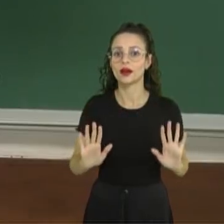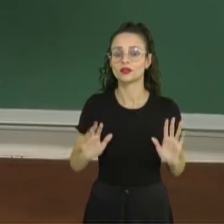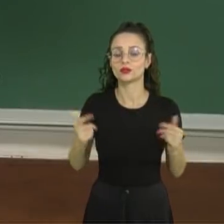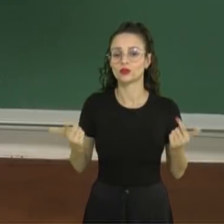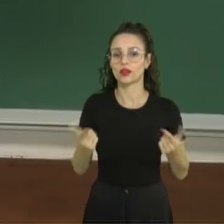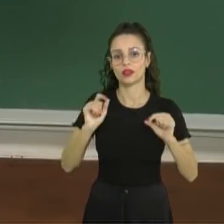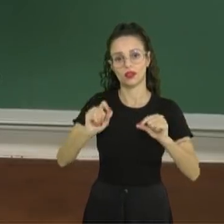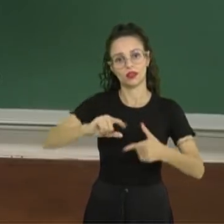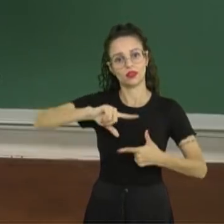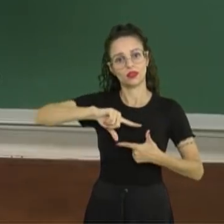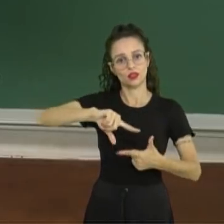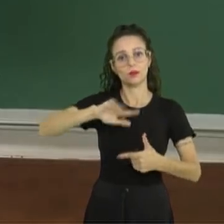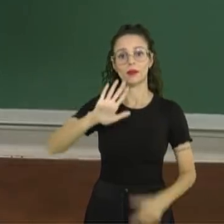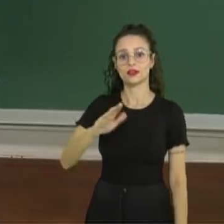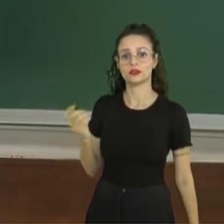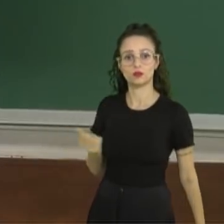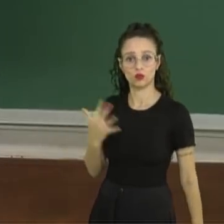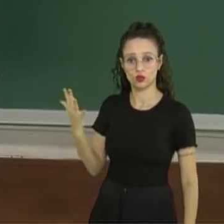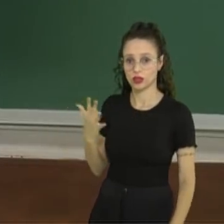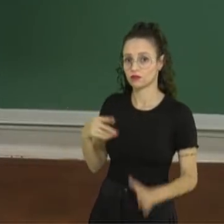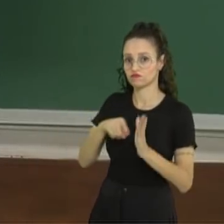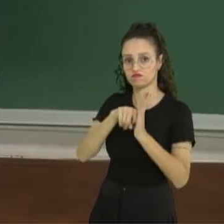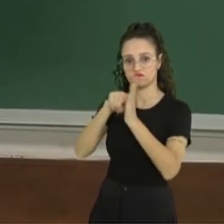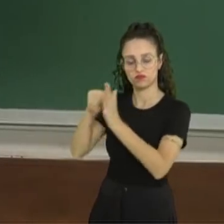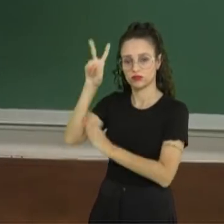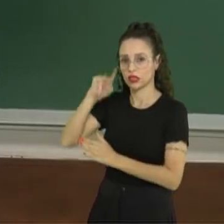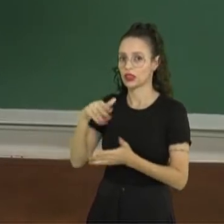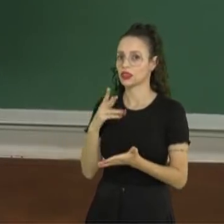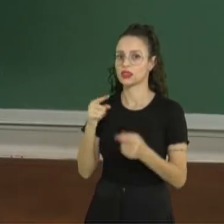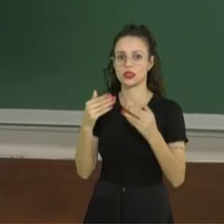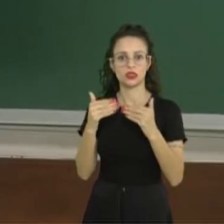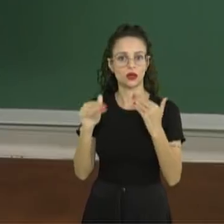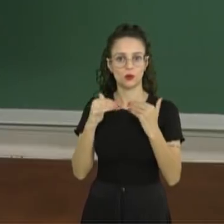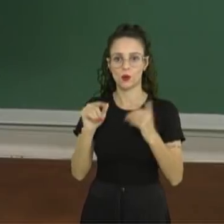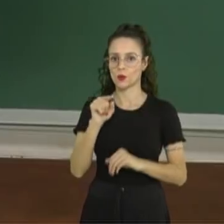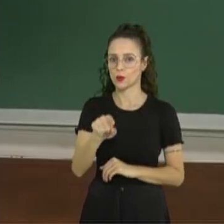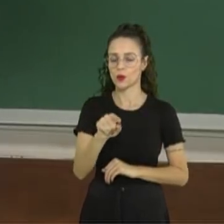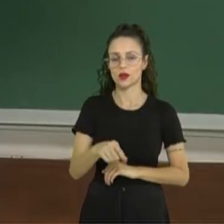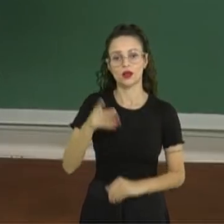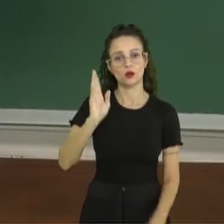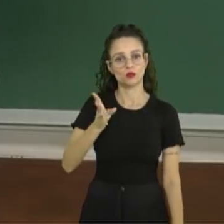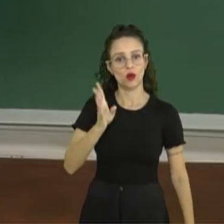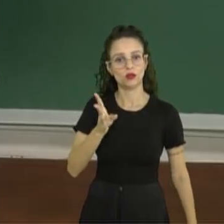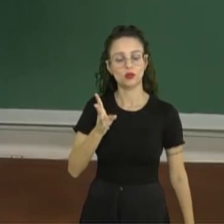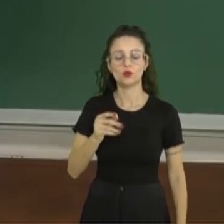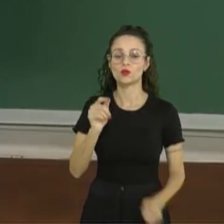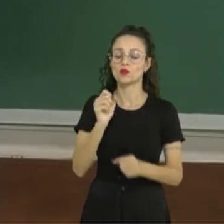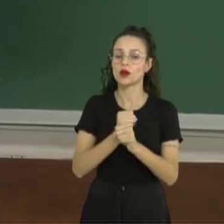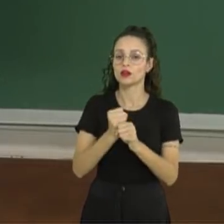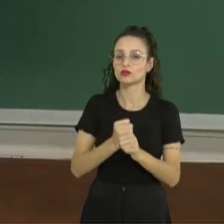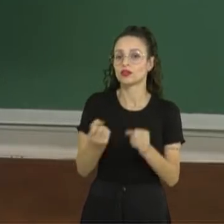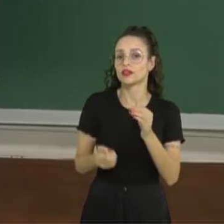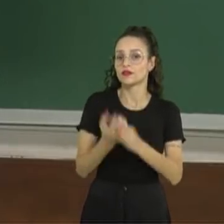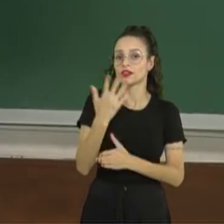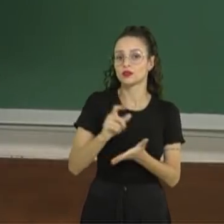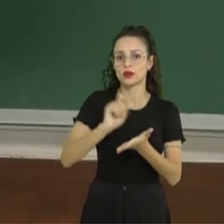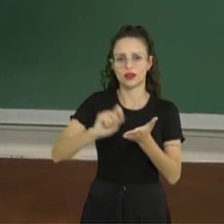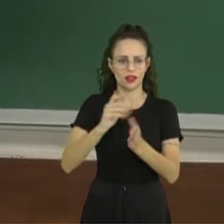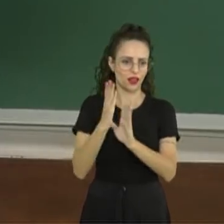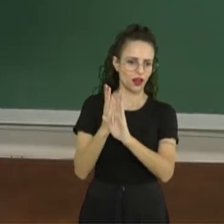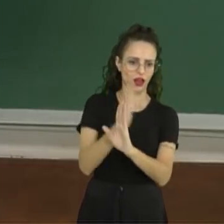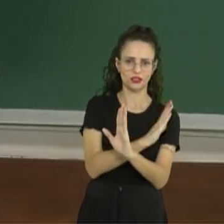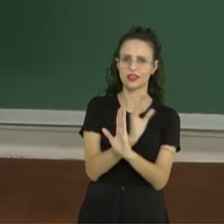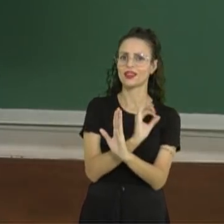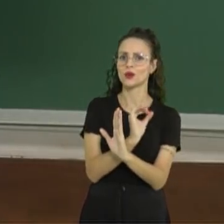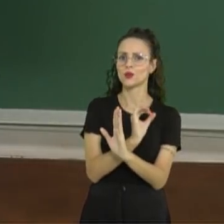forma tradicional, mas muitos historiadores não concordam com essas limitações, inclusive. 4.000 anos foi a invenção da escrita. É como se antes não tivesse